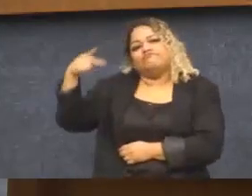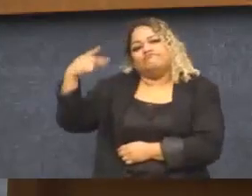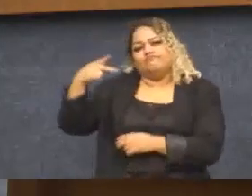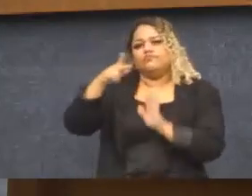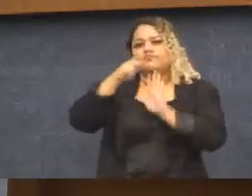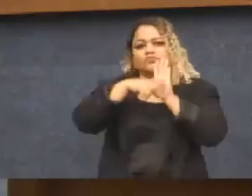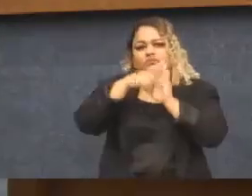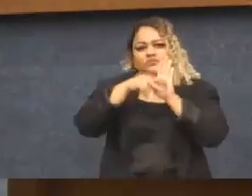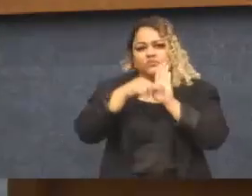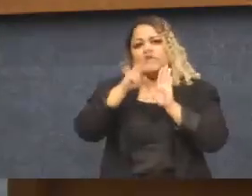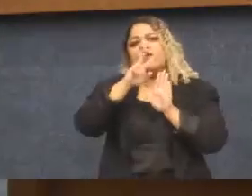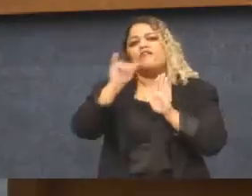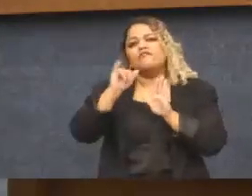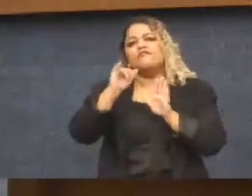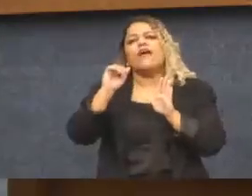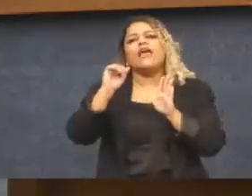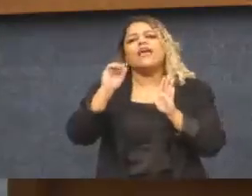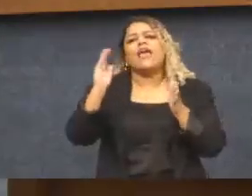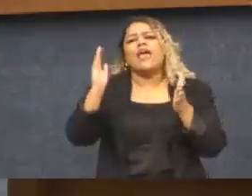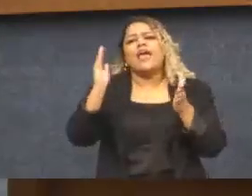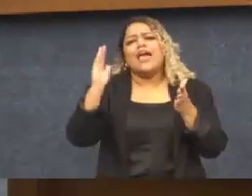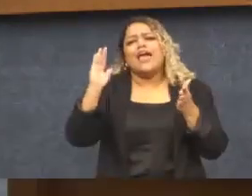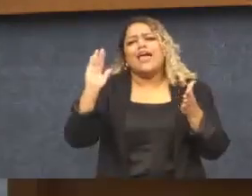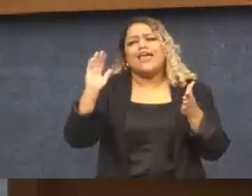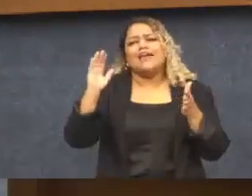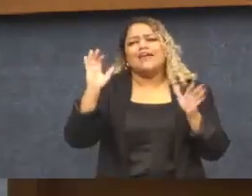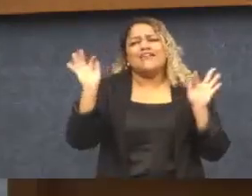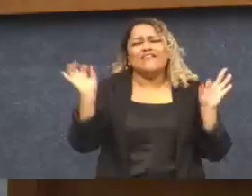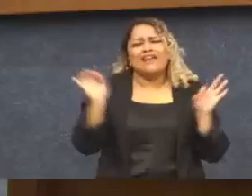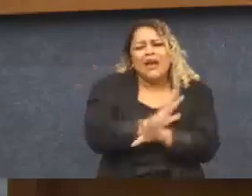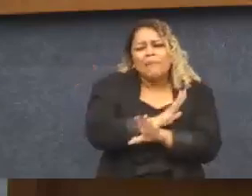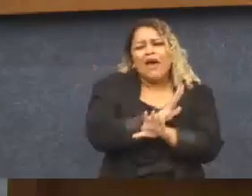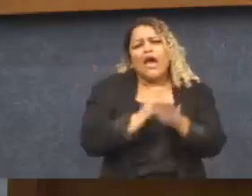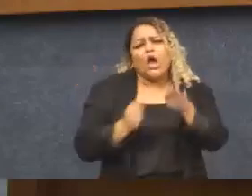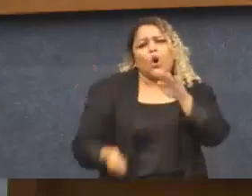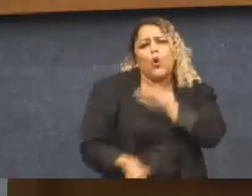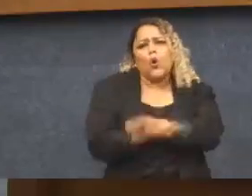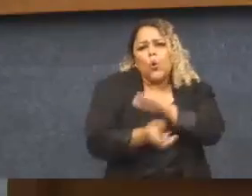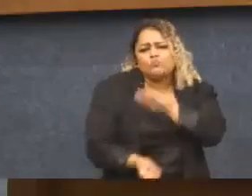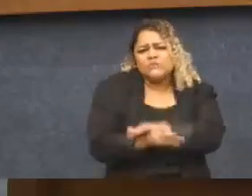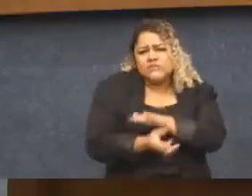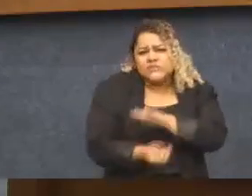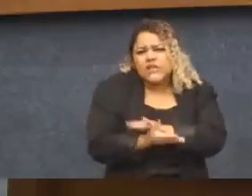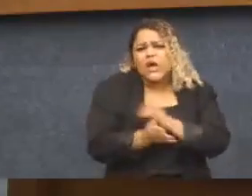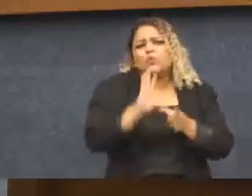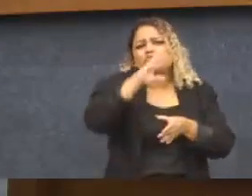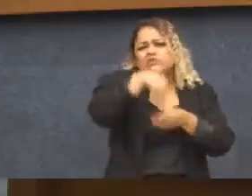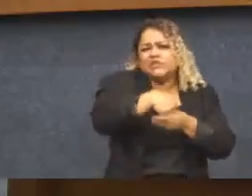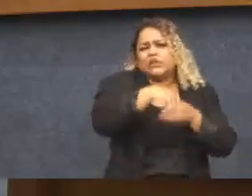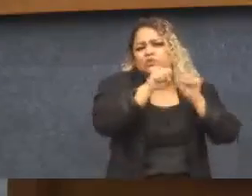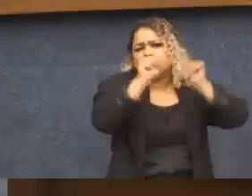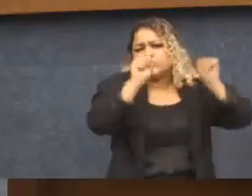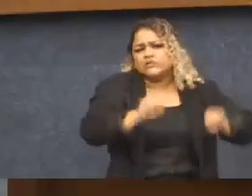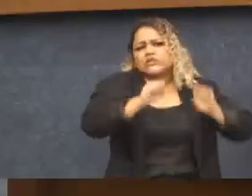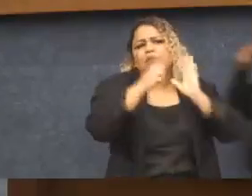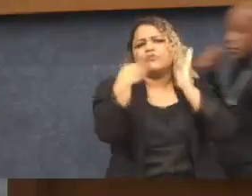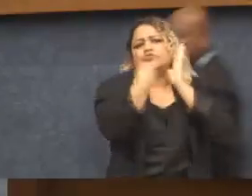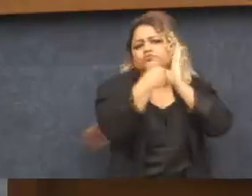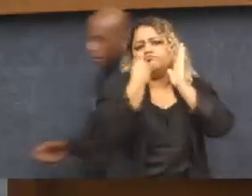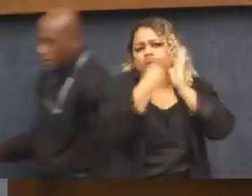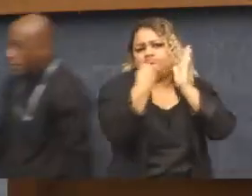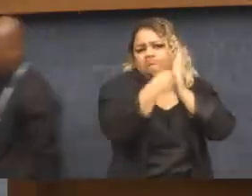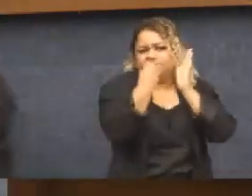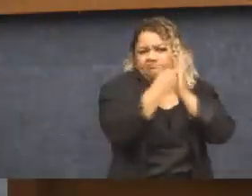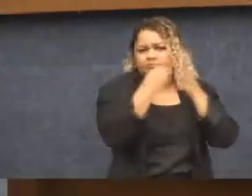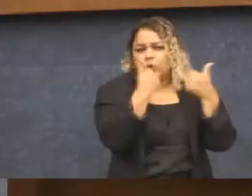com a corrupção no sistema de bilhetagem, no sistema de ônibus de Belo Horizonte. Não tem aqui nenhum vereador a